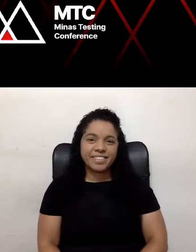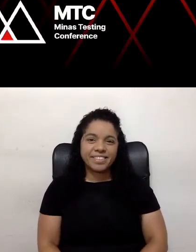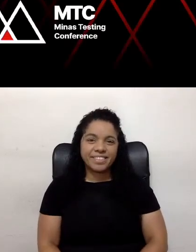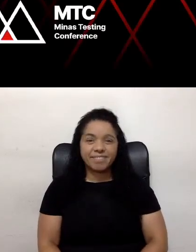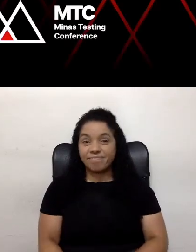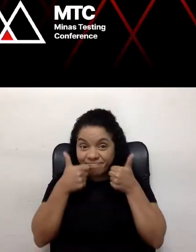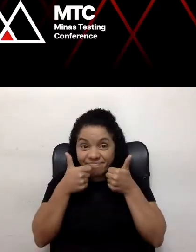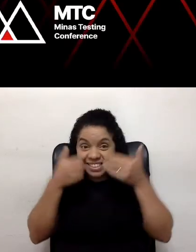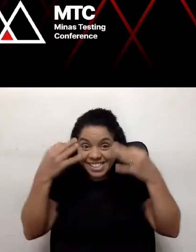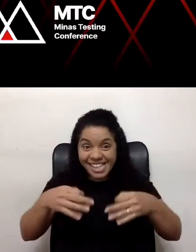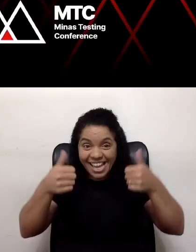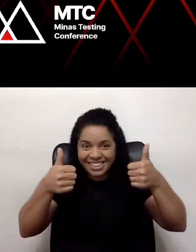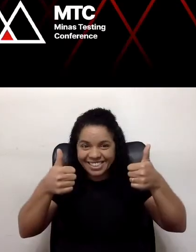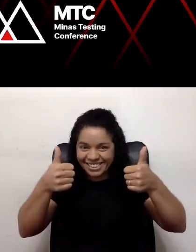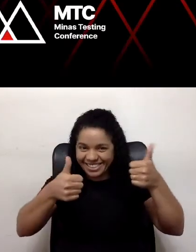Certinho?